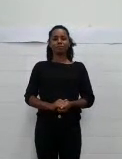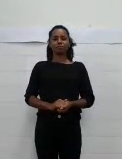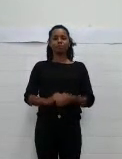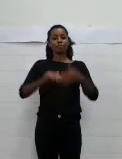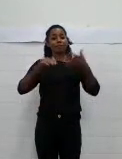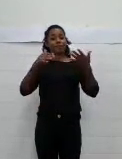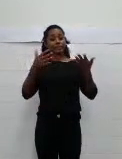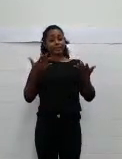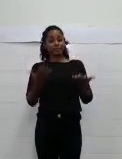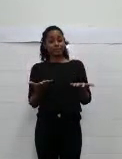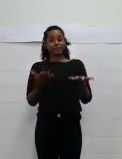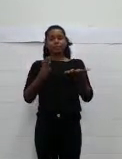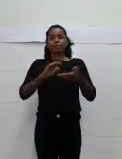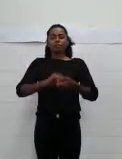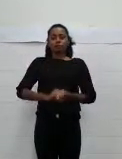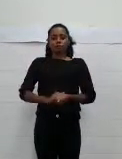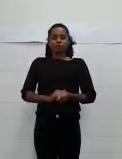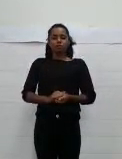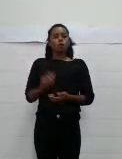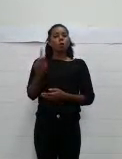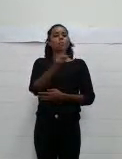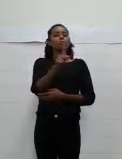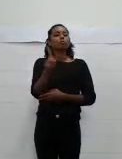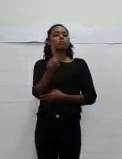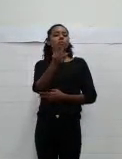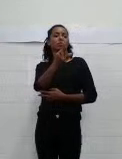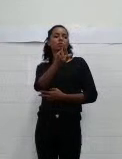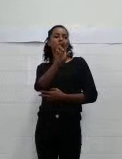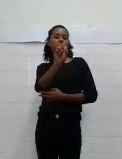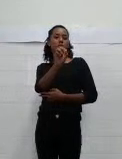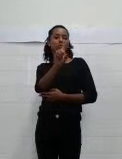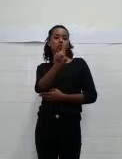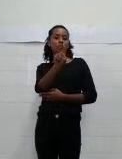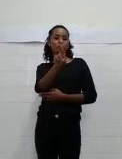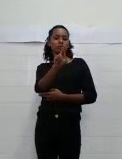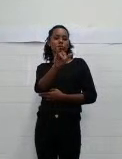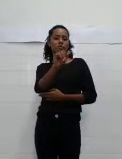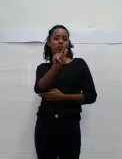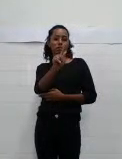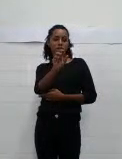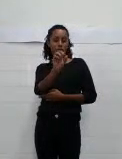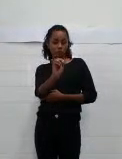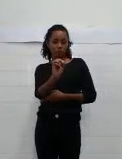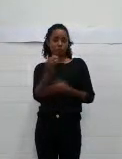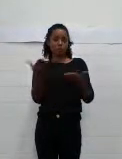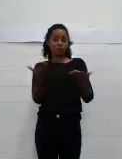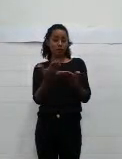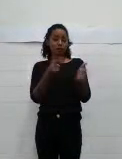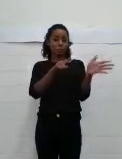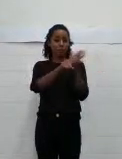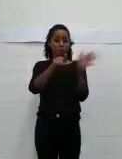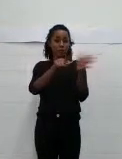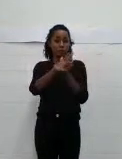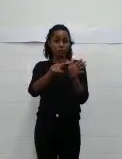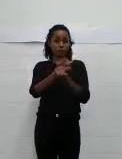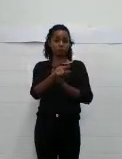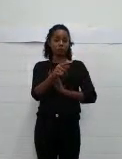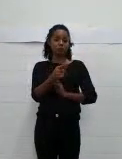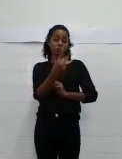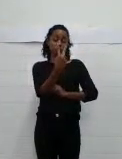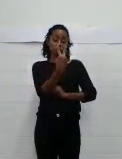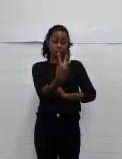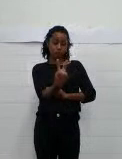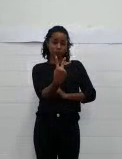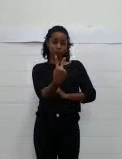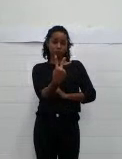Então, professor Rodrigo, eu farei agora, então, duas questões à professora Rose, e depois aí volto também para você mais